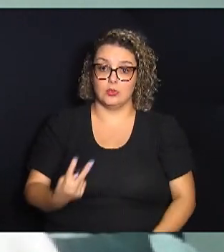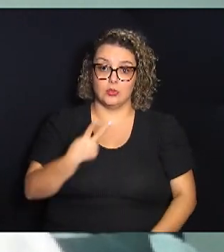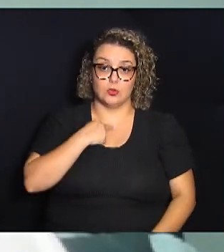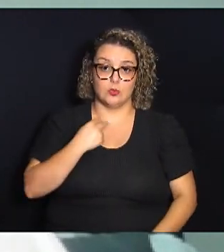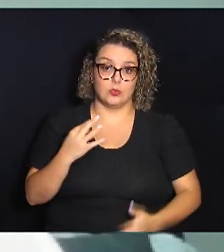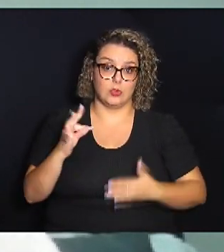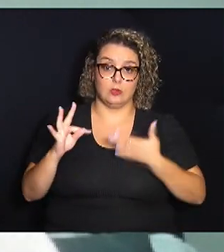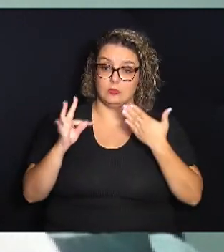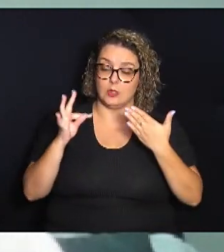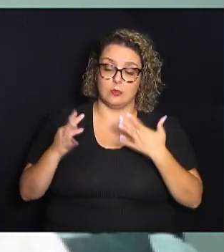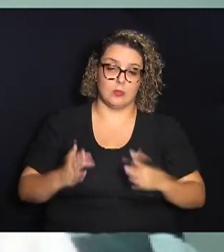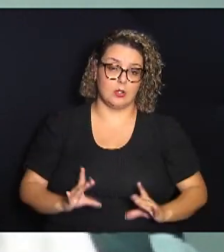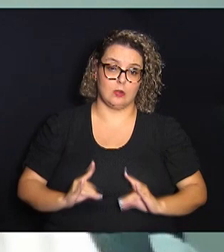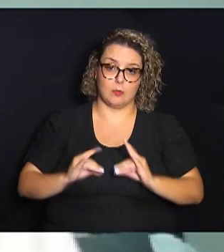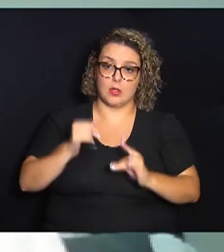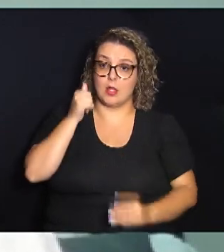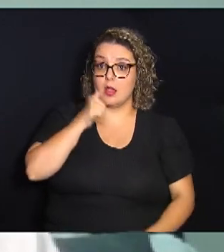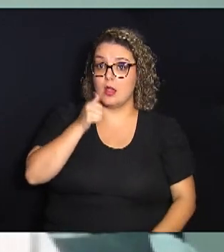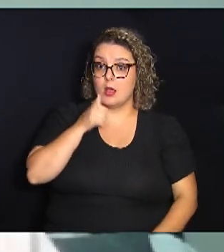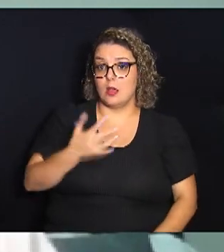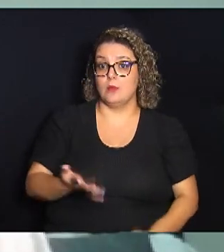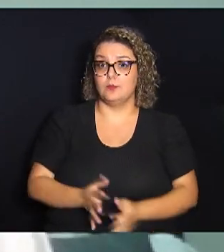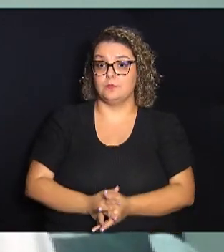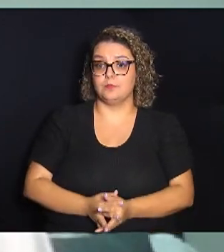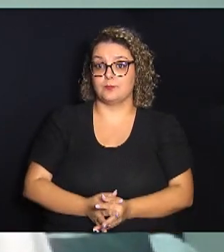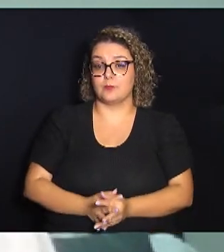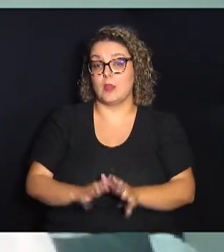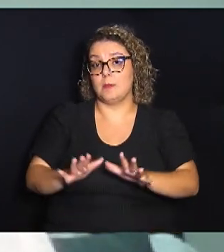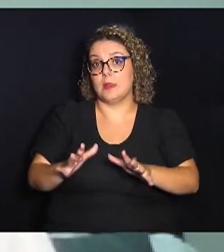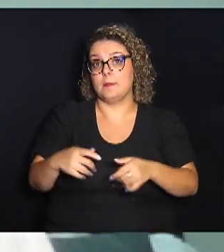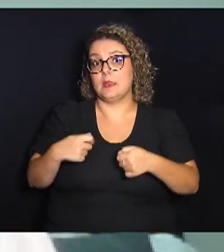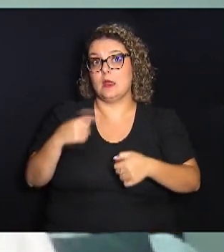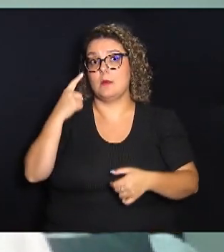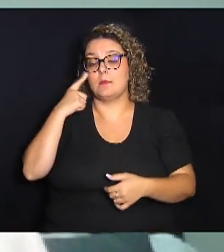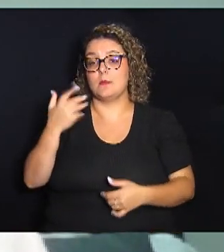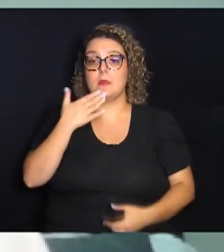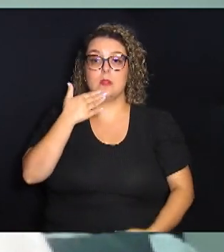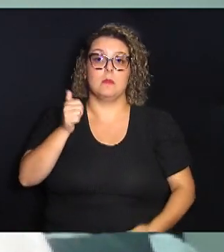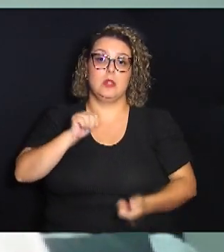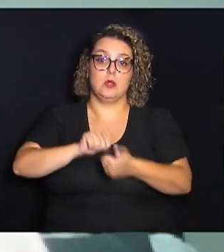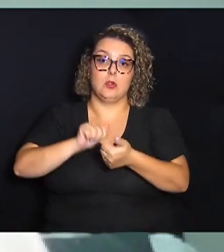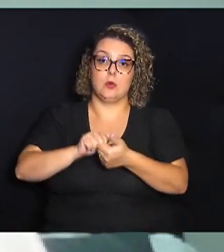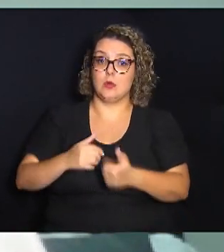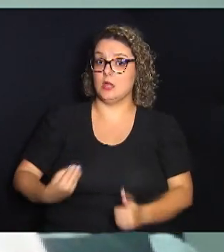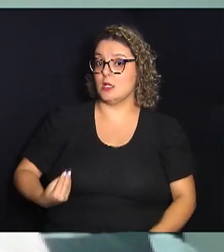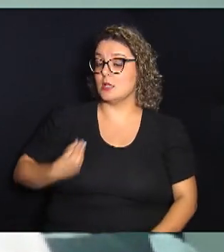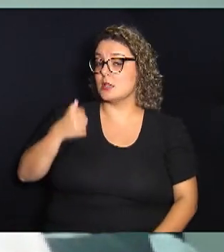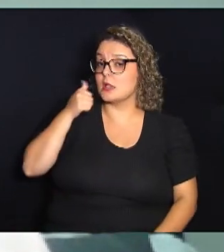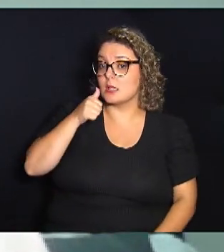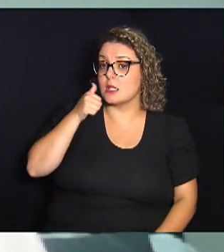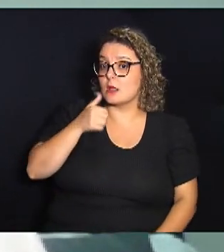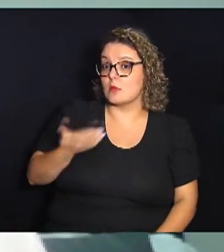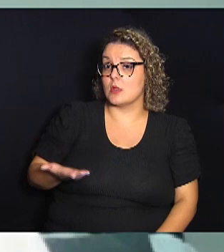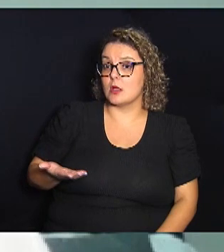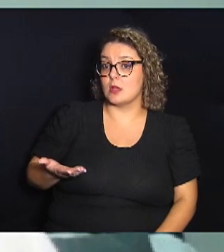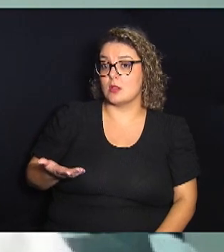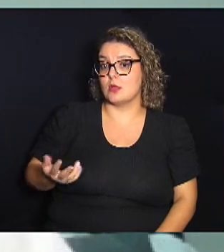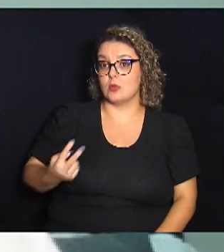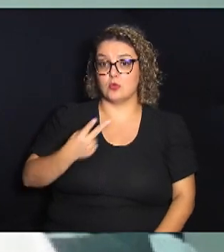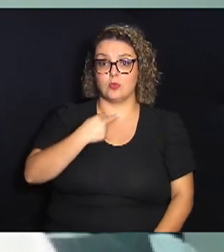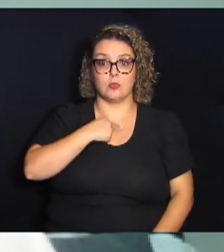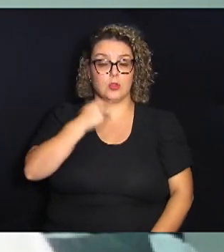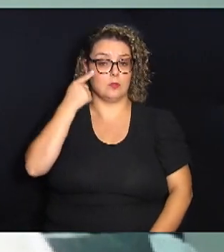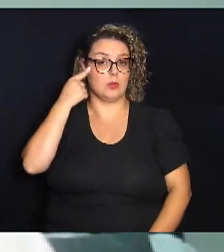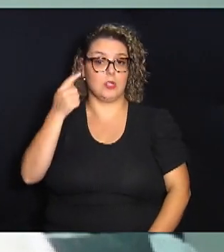terapia hormonal, por exemplo, a mulher na vigência. Agora, a gente tem que pensar que para melhorar a qualidade de vida dessas mulheres, a gente não pode pensar